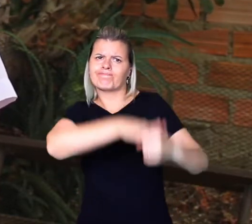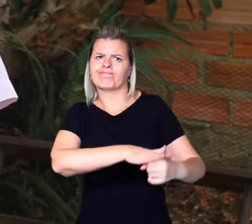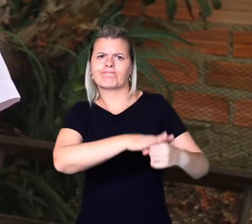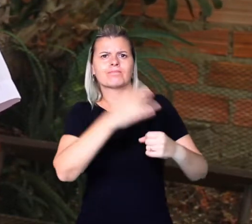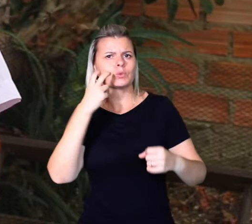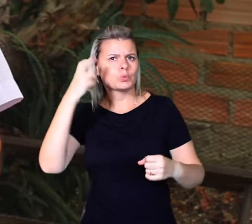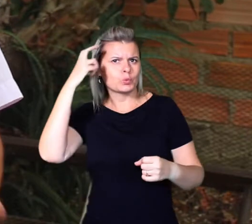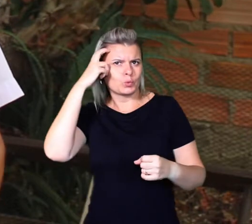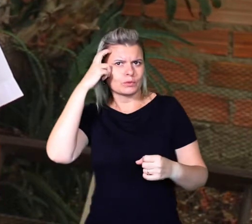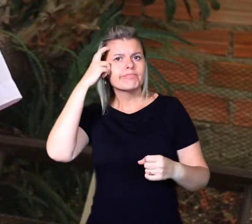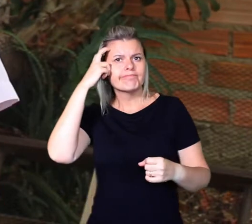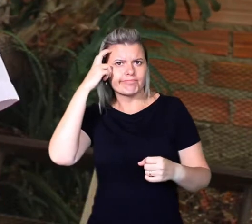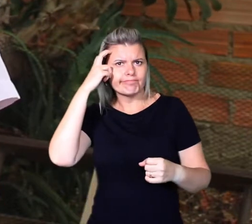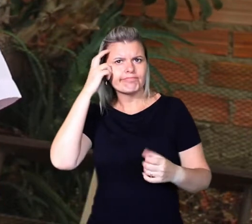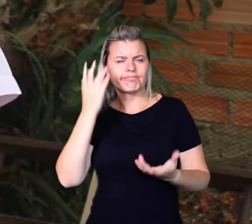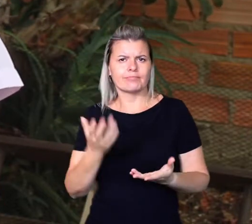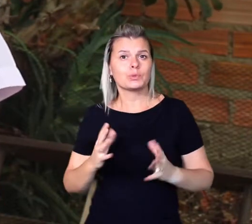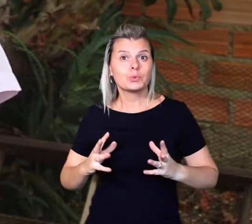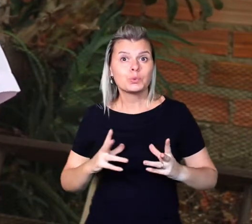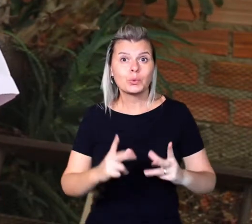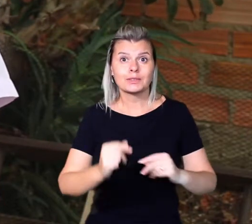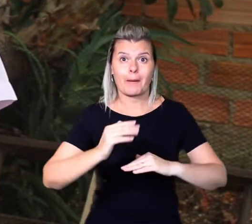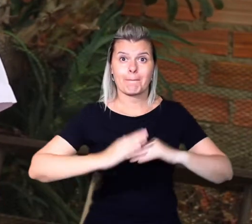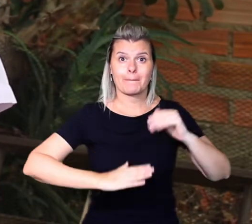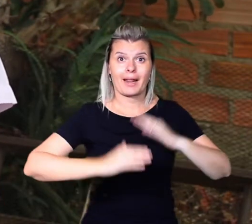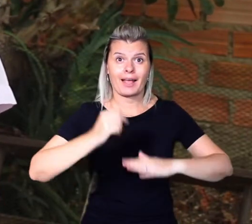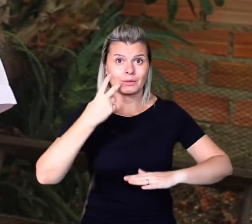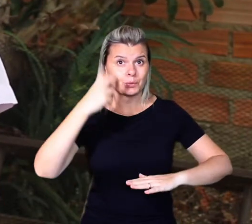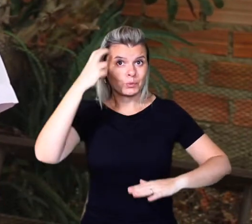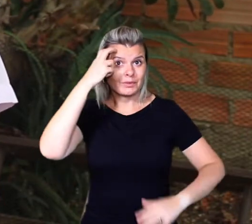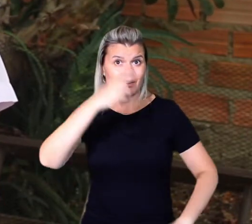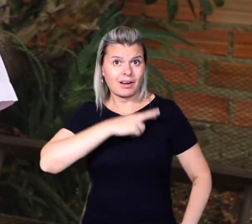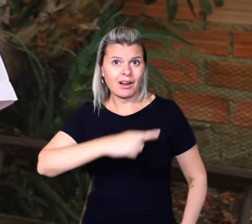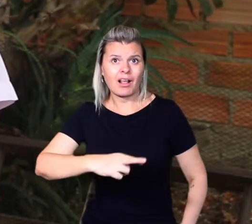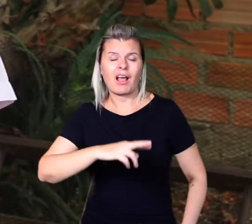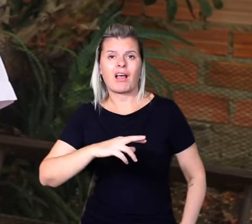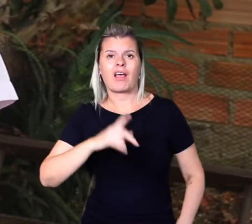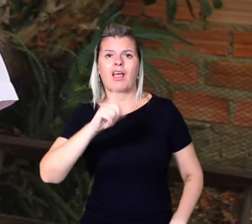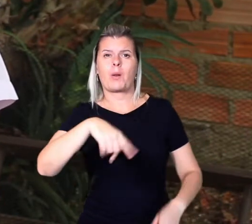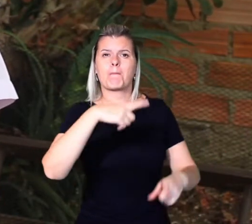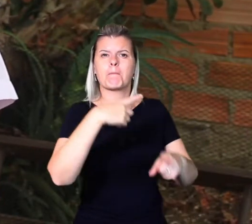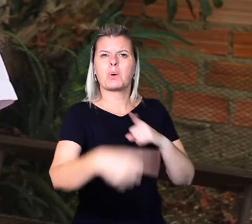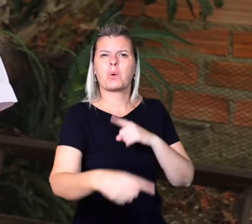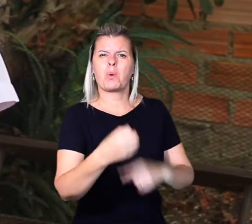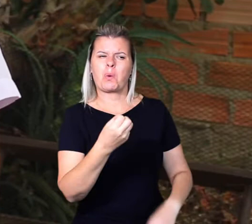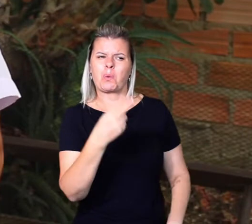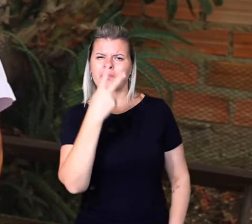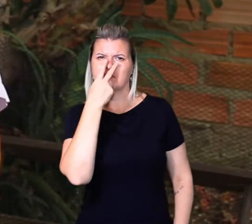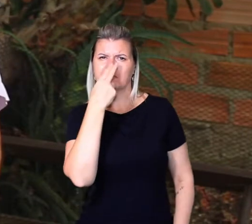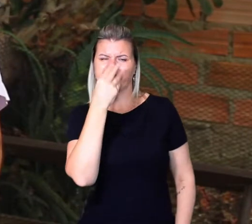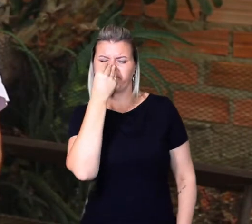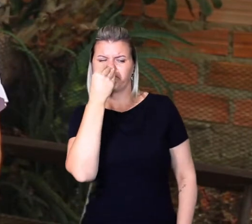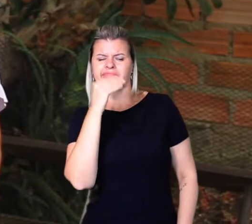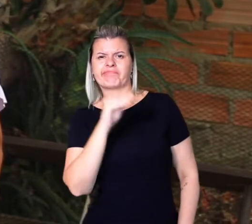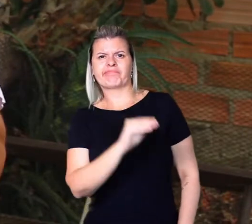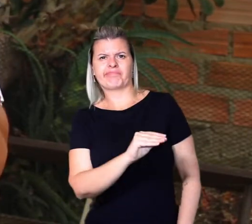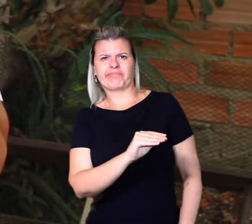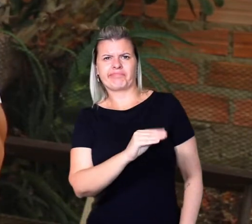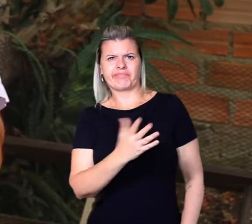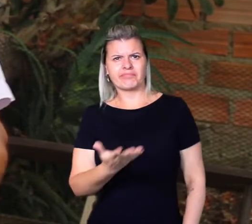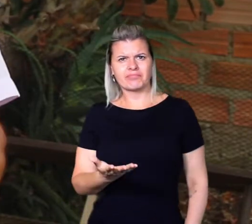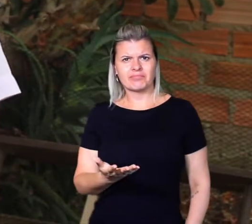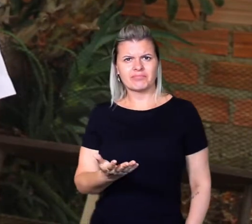Que todas essas práticas culturais e religiosas, quando não eram proibidas, eram depreciadas, numa perspectiva de